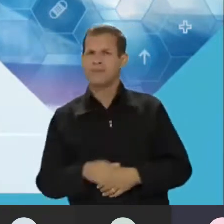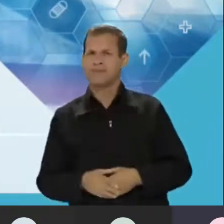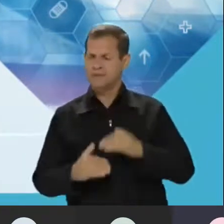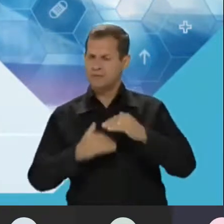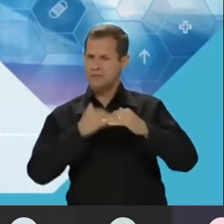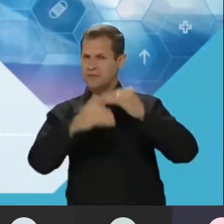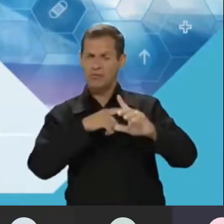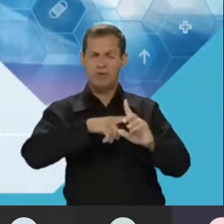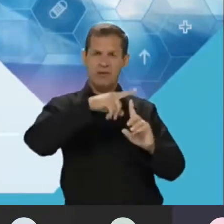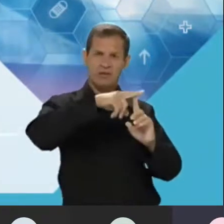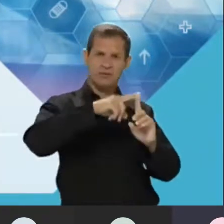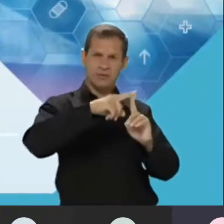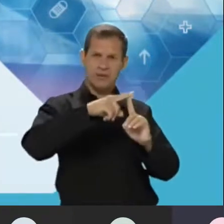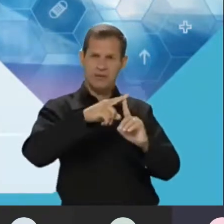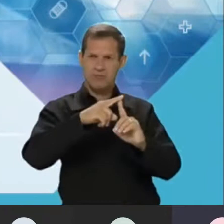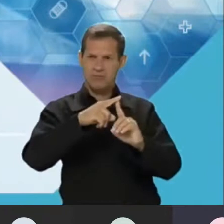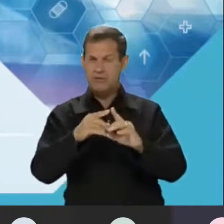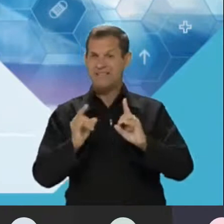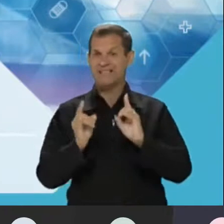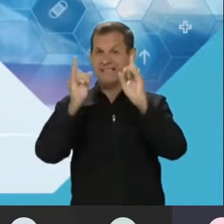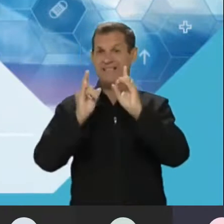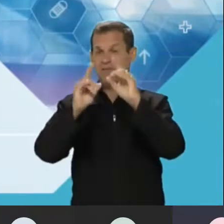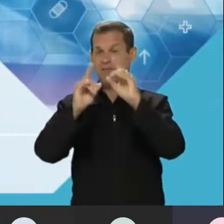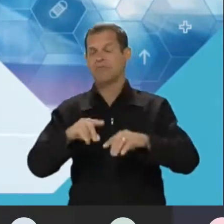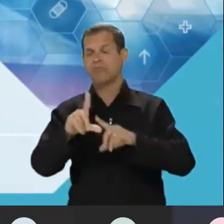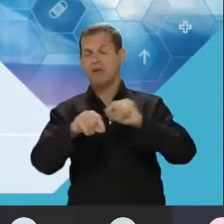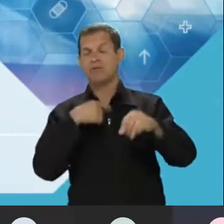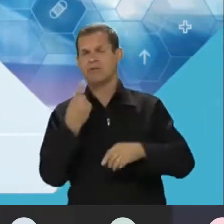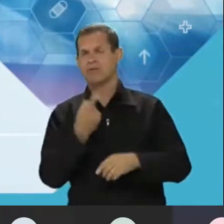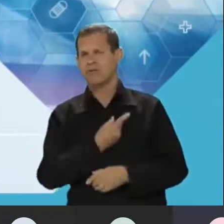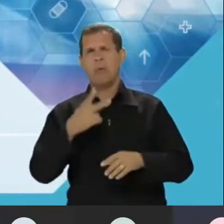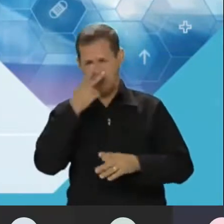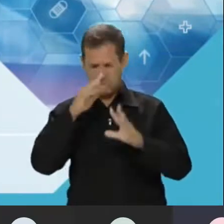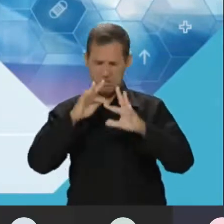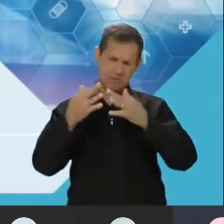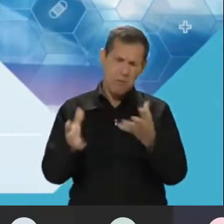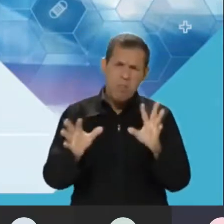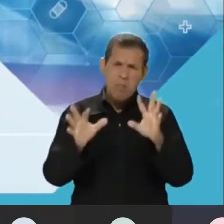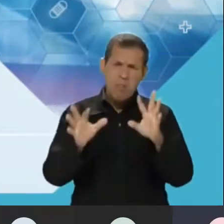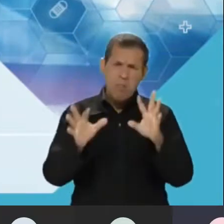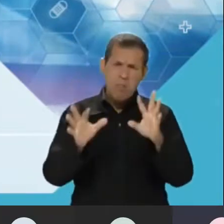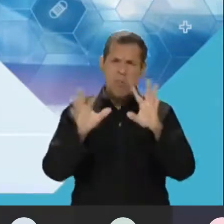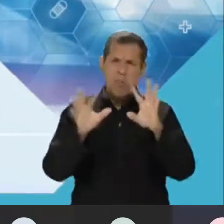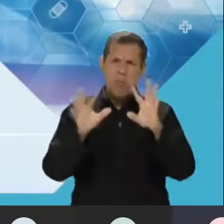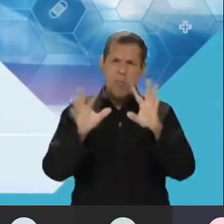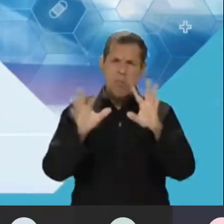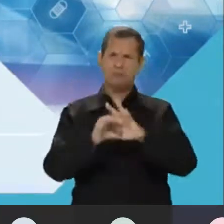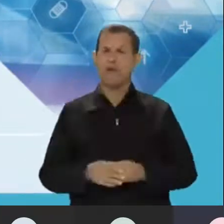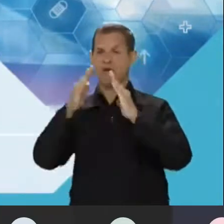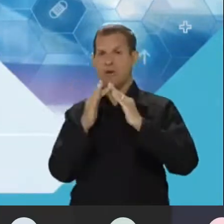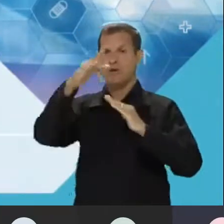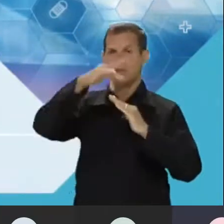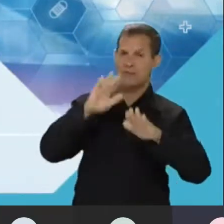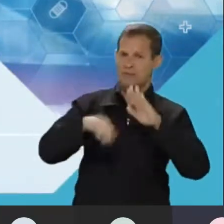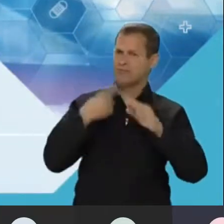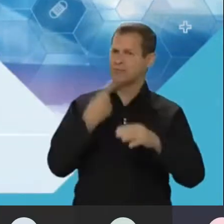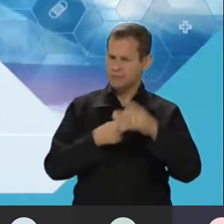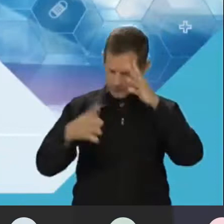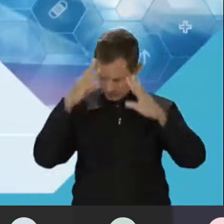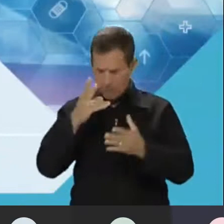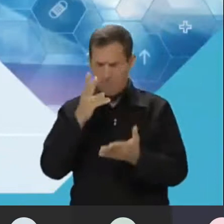desse desempenho térmico da edificação. Essa nossa escolha, que parece tão simples relacionada à cobertura, né? Que às vezes a